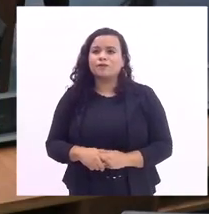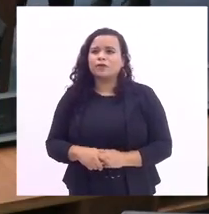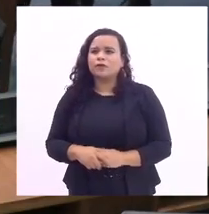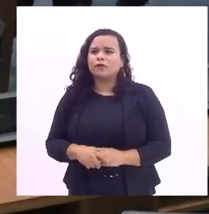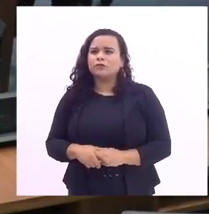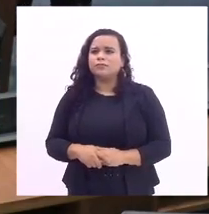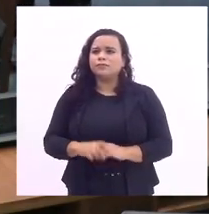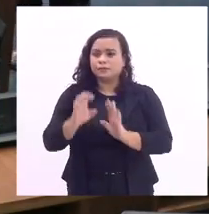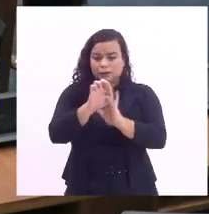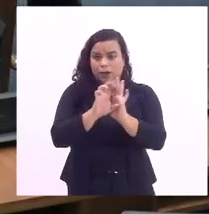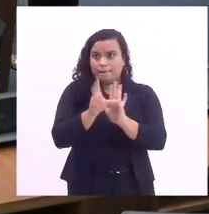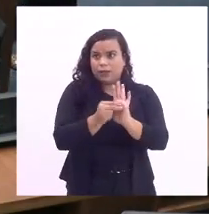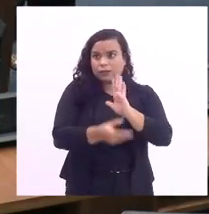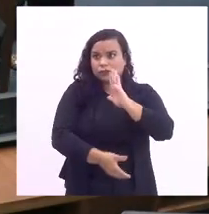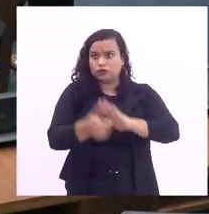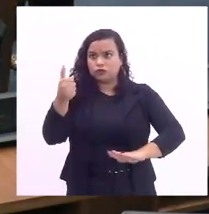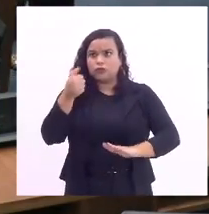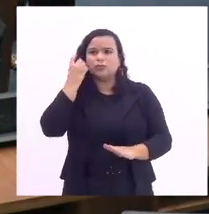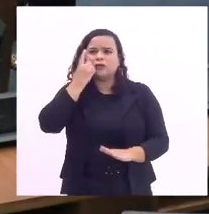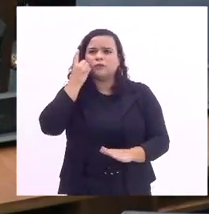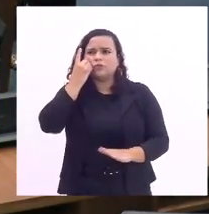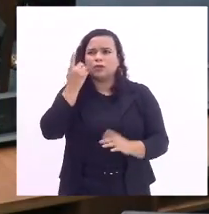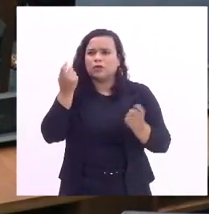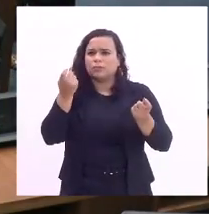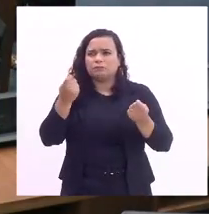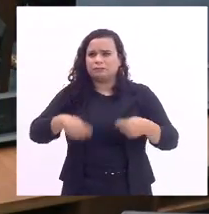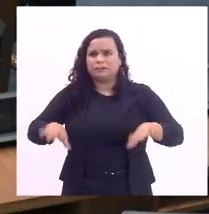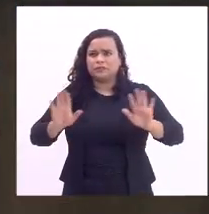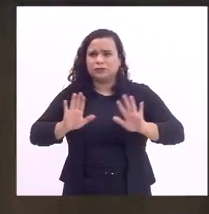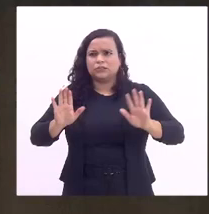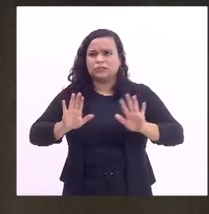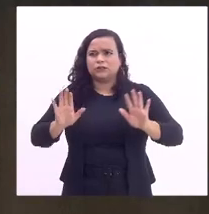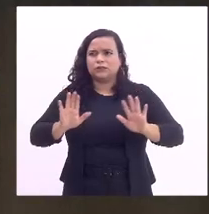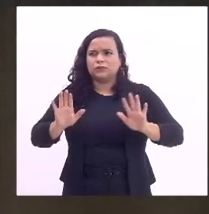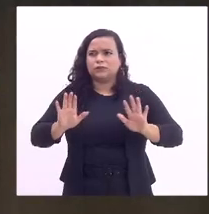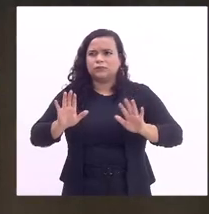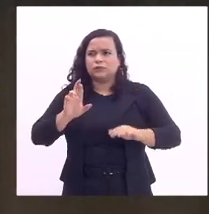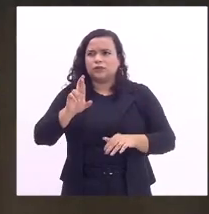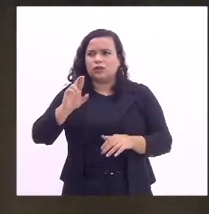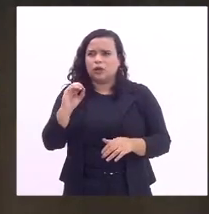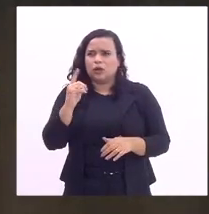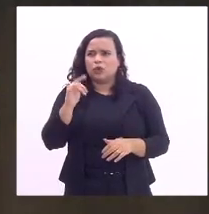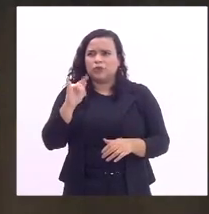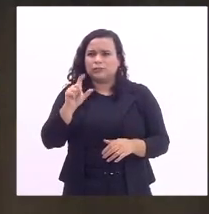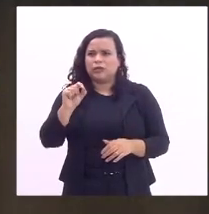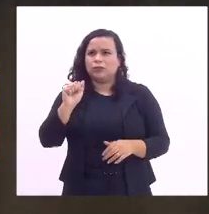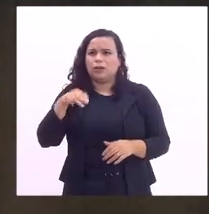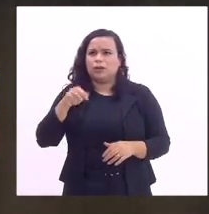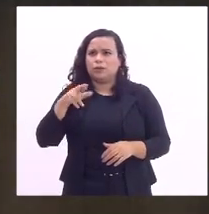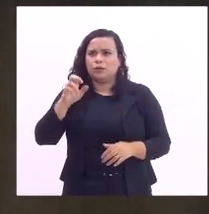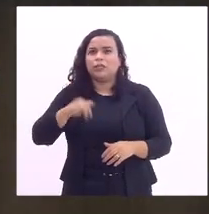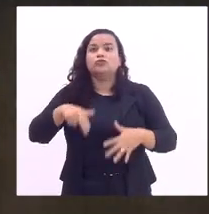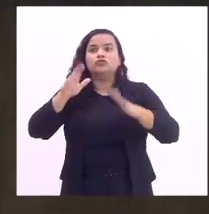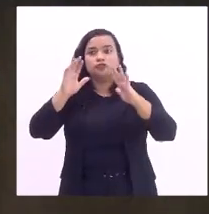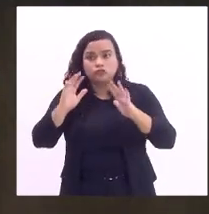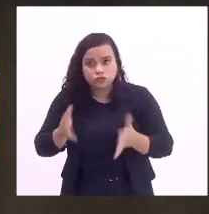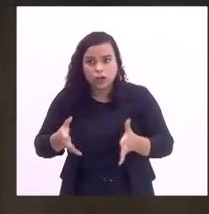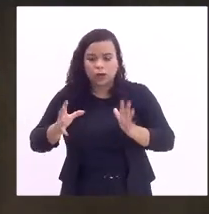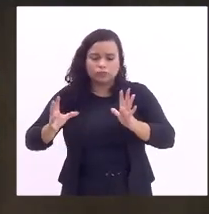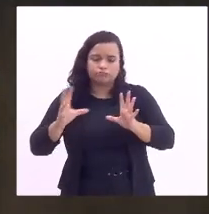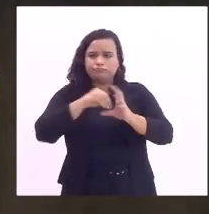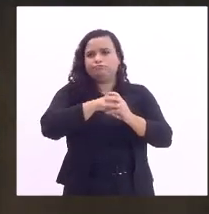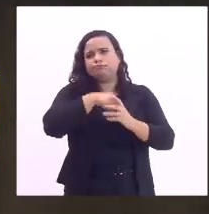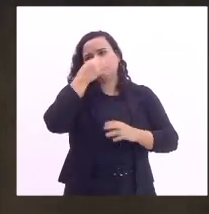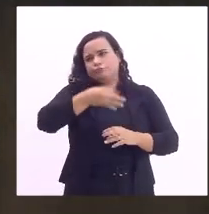A emenda retirada do deputado, não precisa retirar a emenda do deputado Amorim, porque eu já acolhi no parecer. Parecer as emendas de